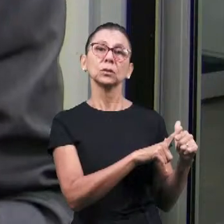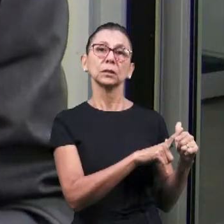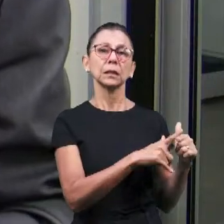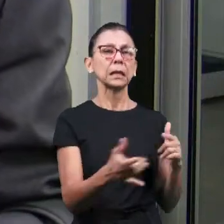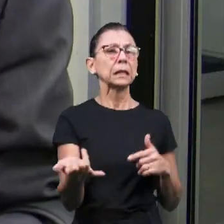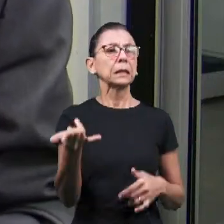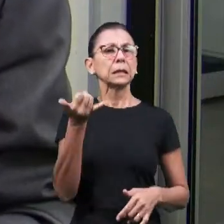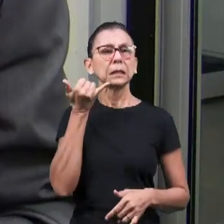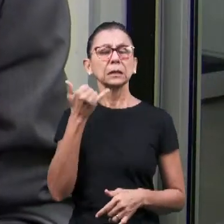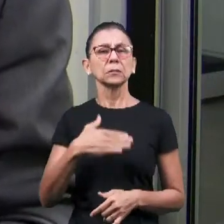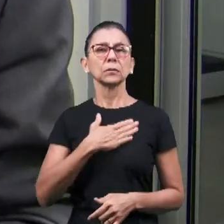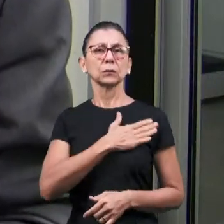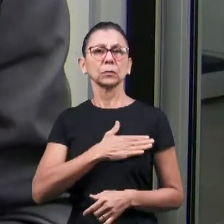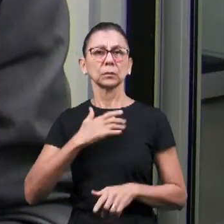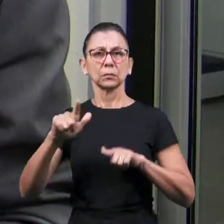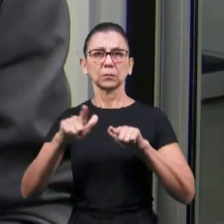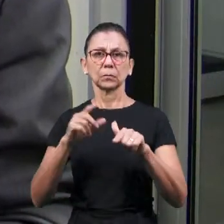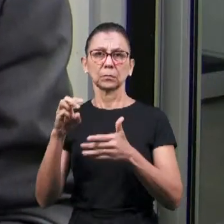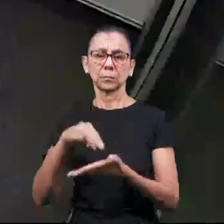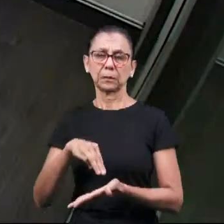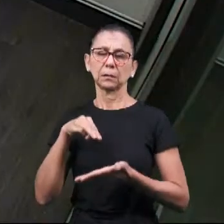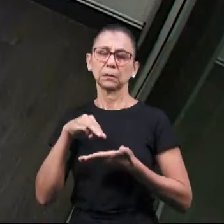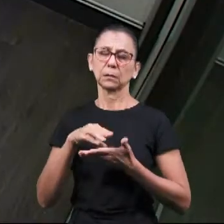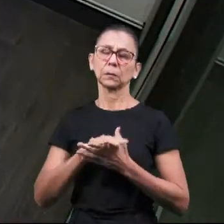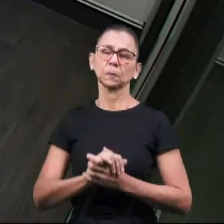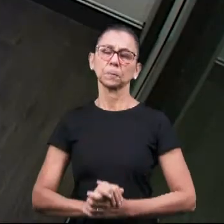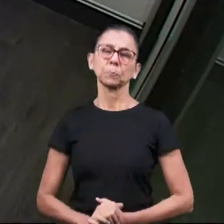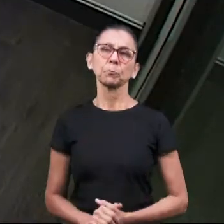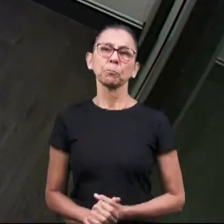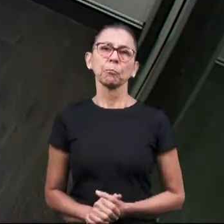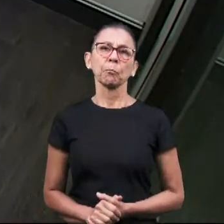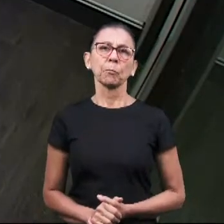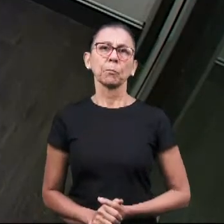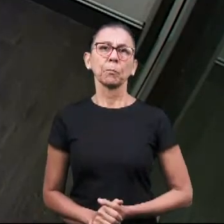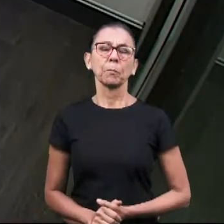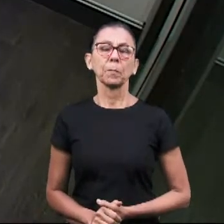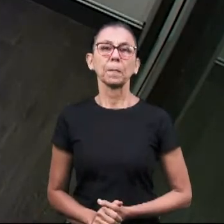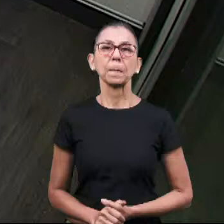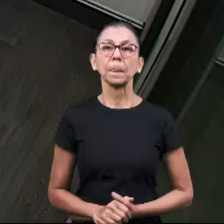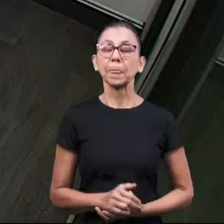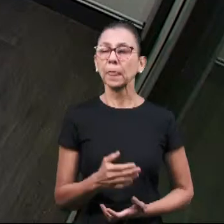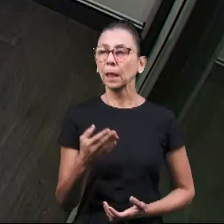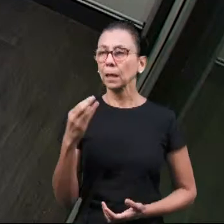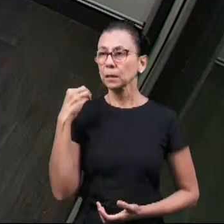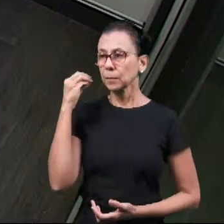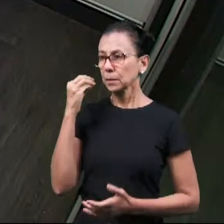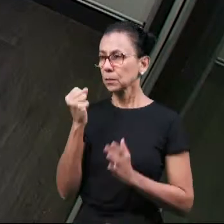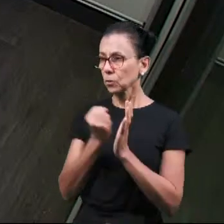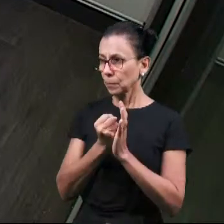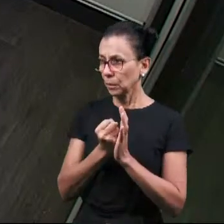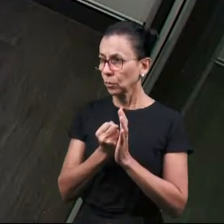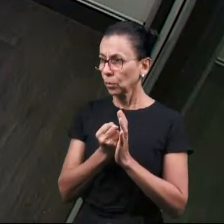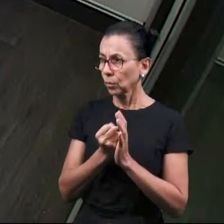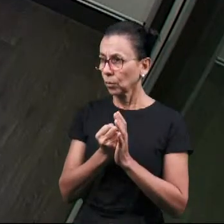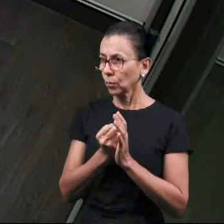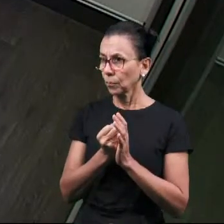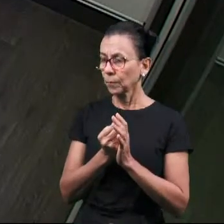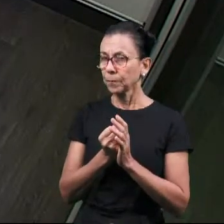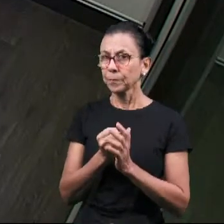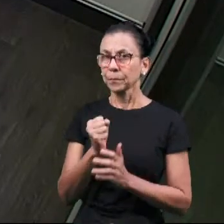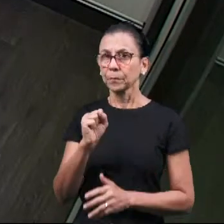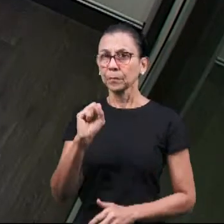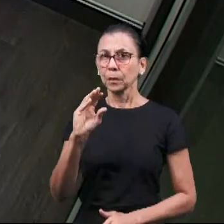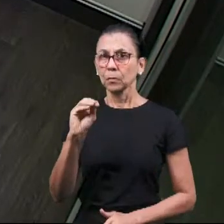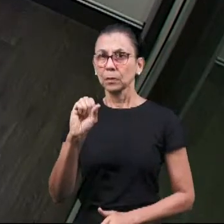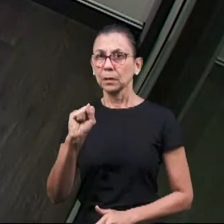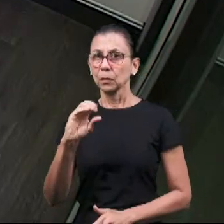foi e tem sido maravilhoso, que tá até hoje, né? Alguma experiência que marcou o senhor nesse atendimento no 0800? Aqui, uma das que